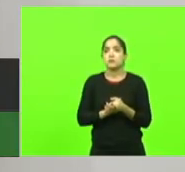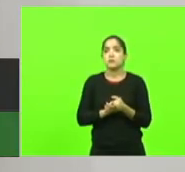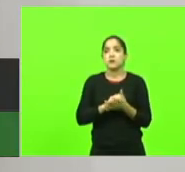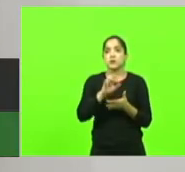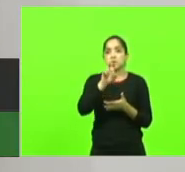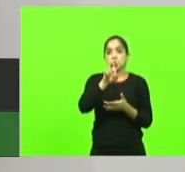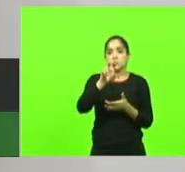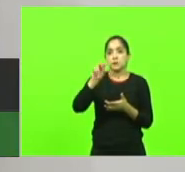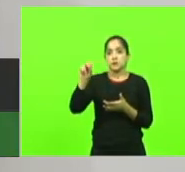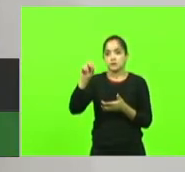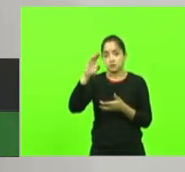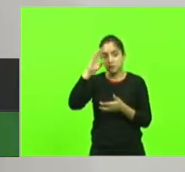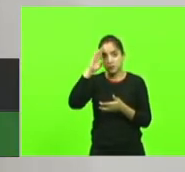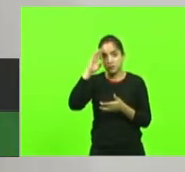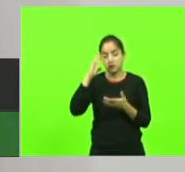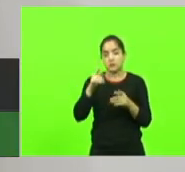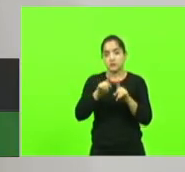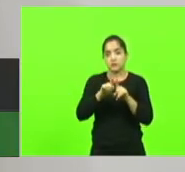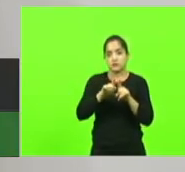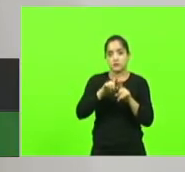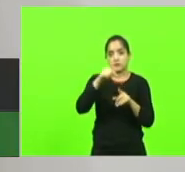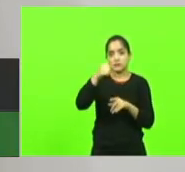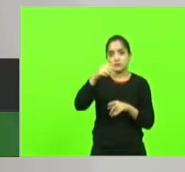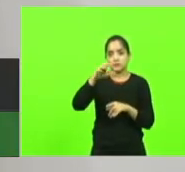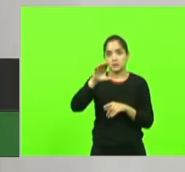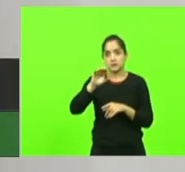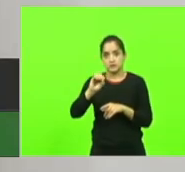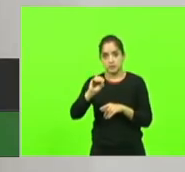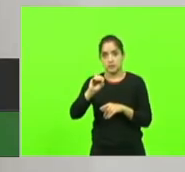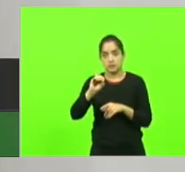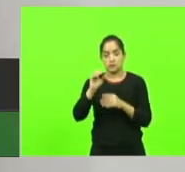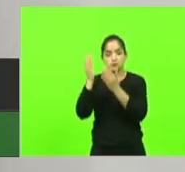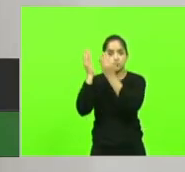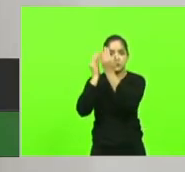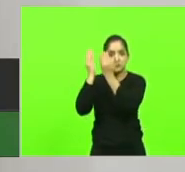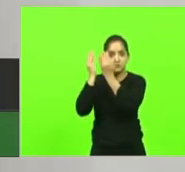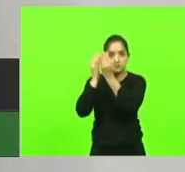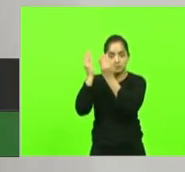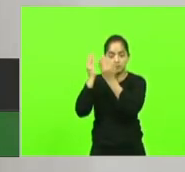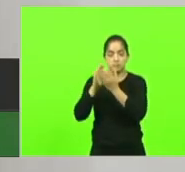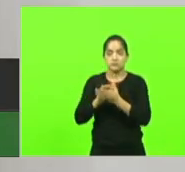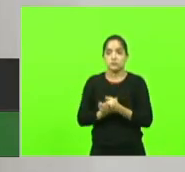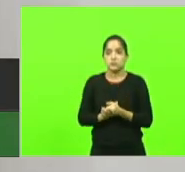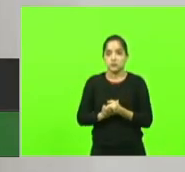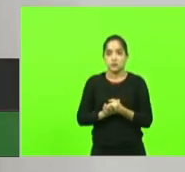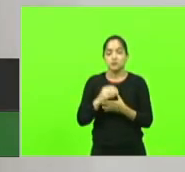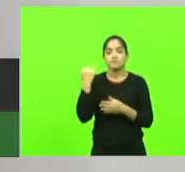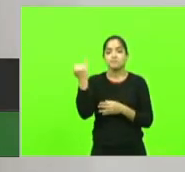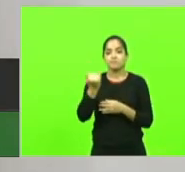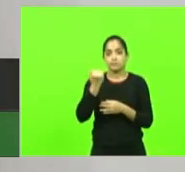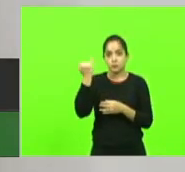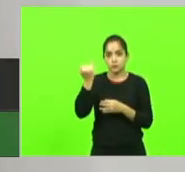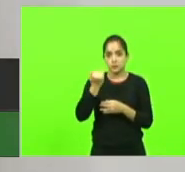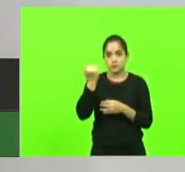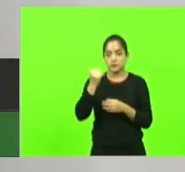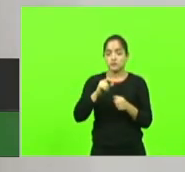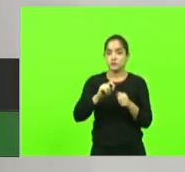500 agentes e 70 psicólogos. Então, é muito importante que se